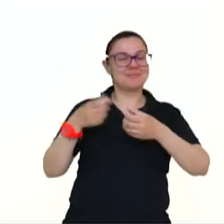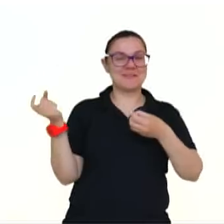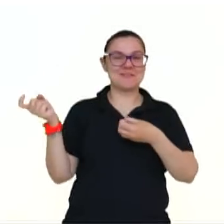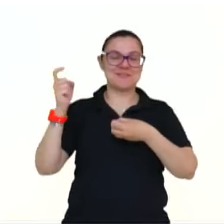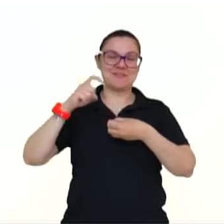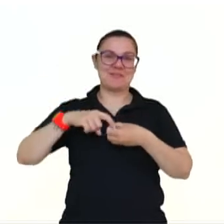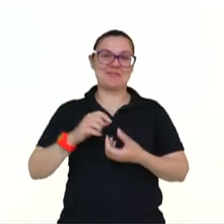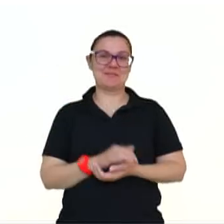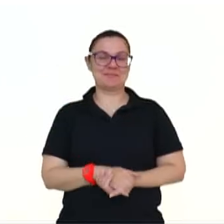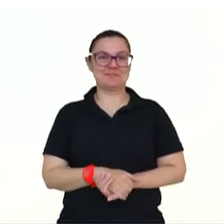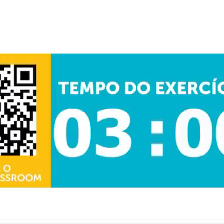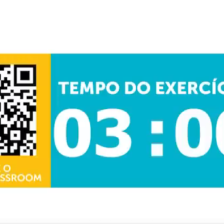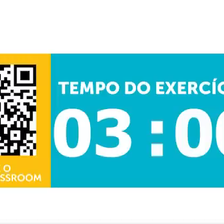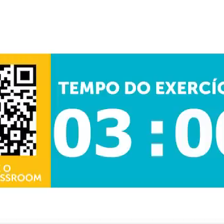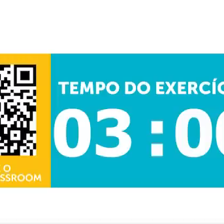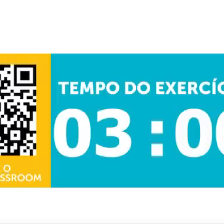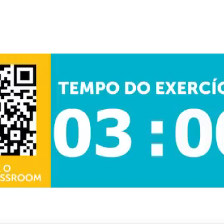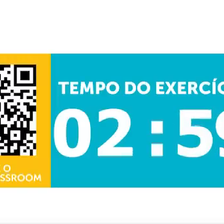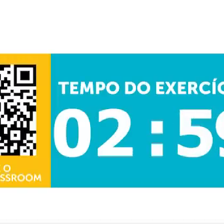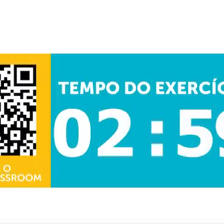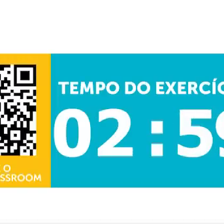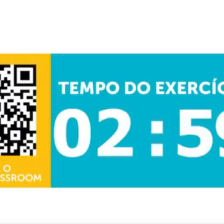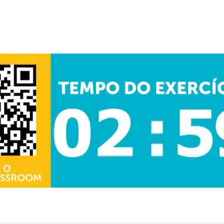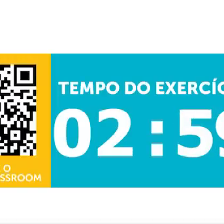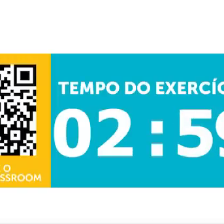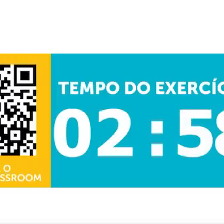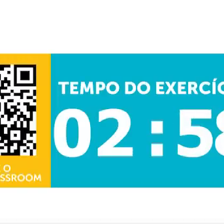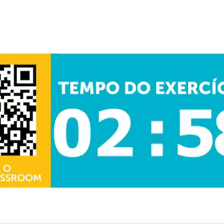já retornamos.